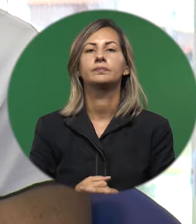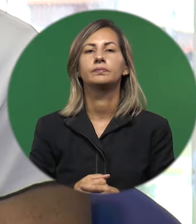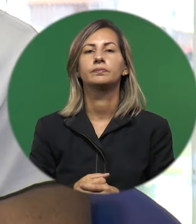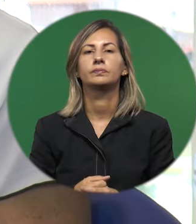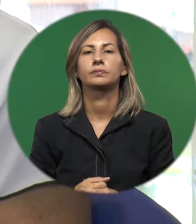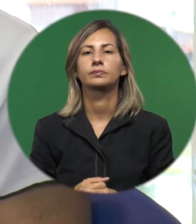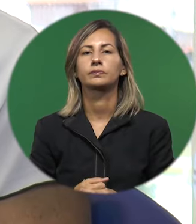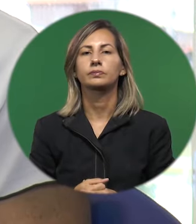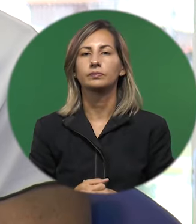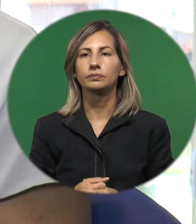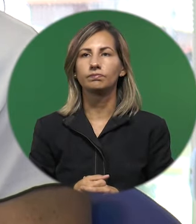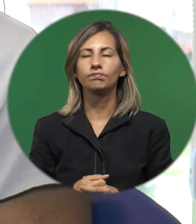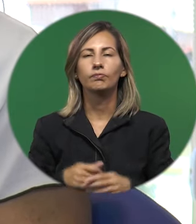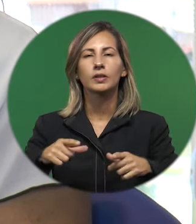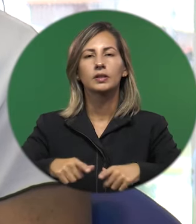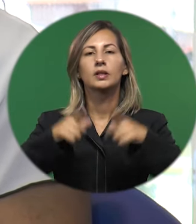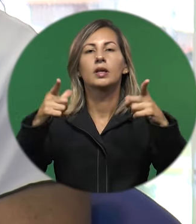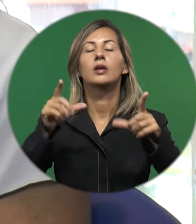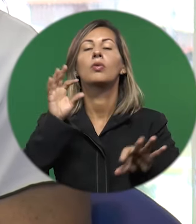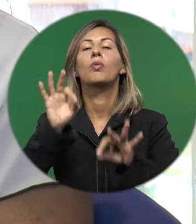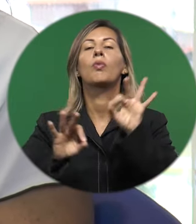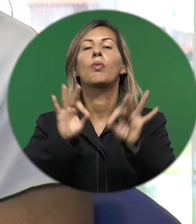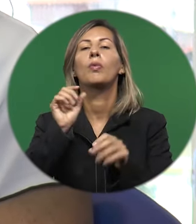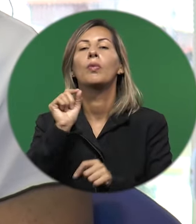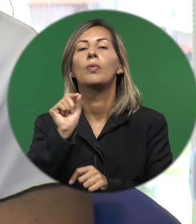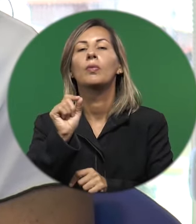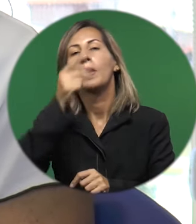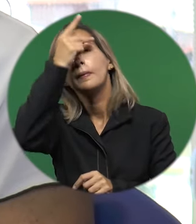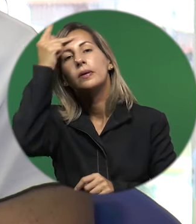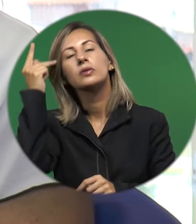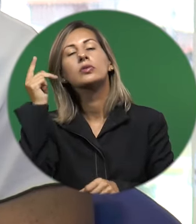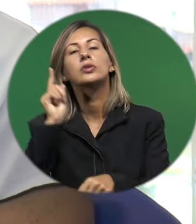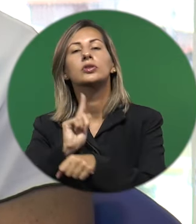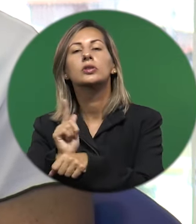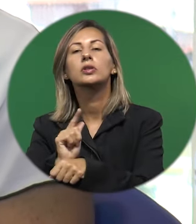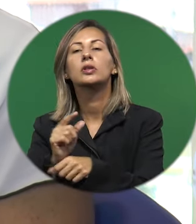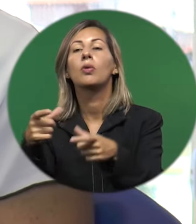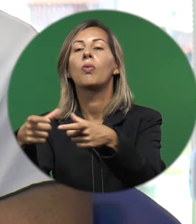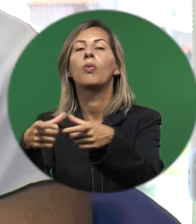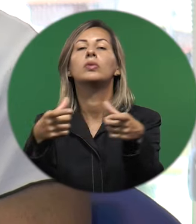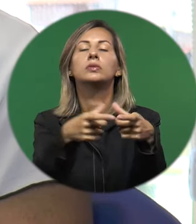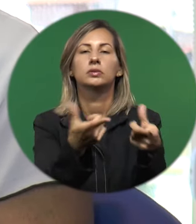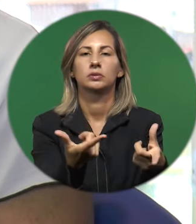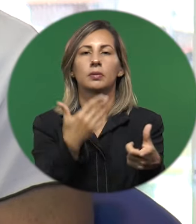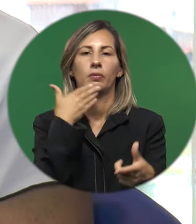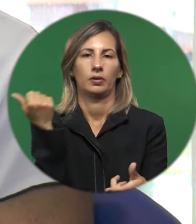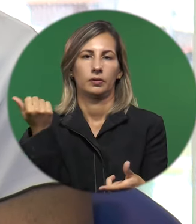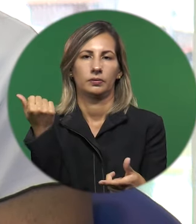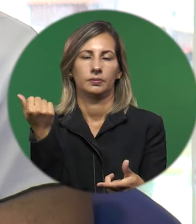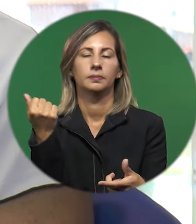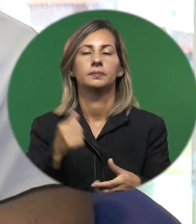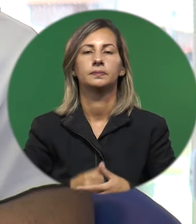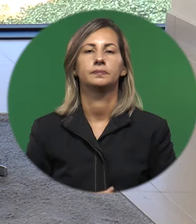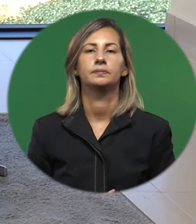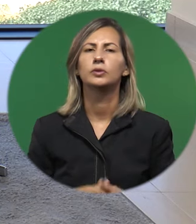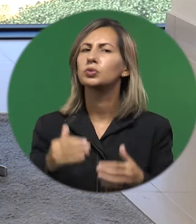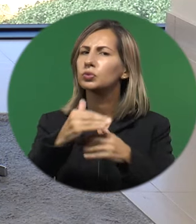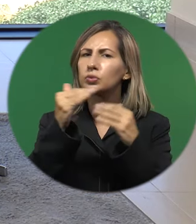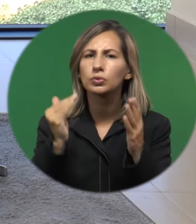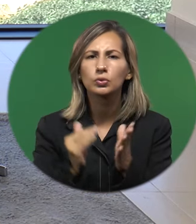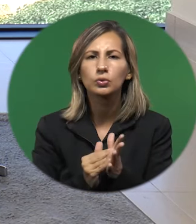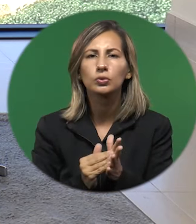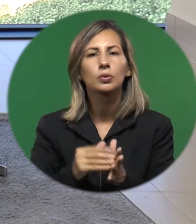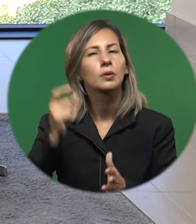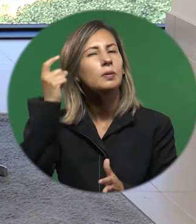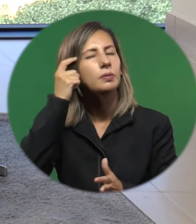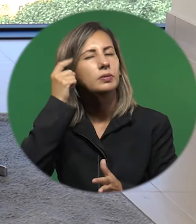possa realmente mensurar como que a área de gestão de pessoas vem trabalhando e onde ela pode melhorar.